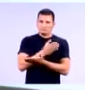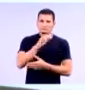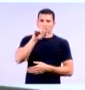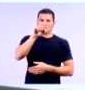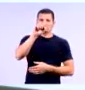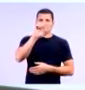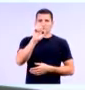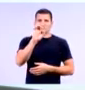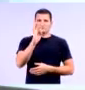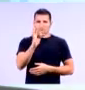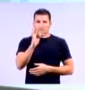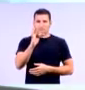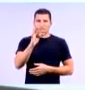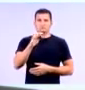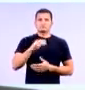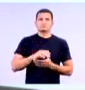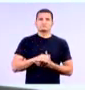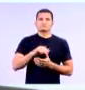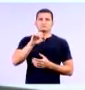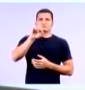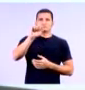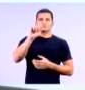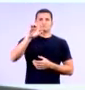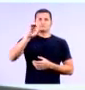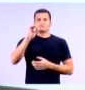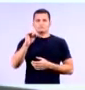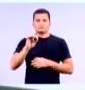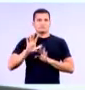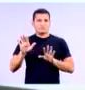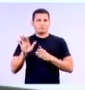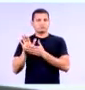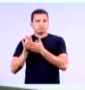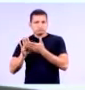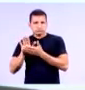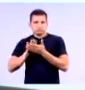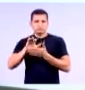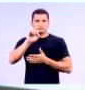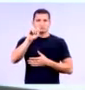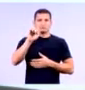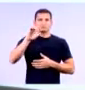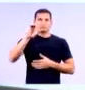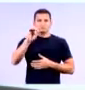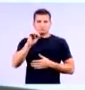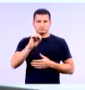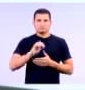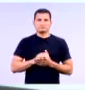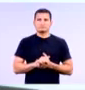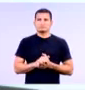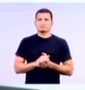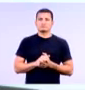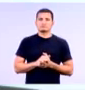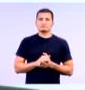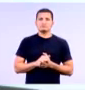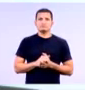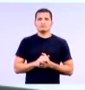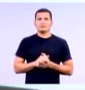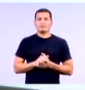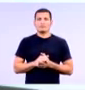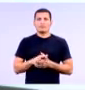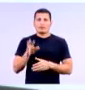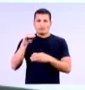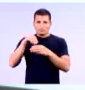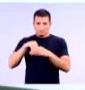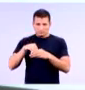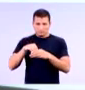para a gente não mexer no saldo, como o nosso colega falou, para a gente não atribuir valores manualmente, e toda a movimentação na conta